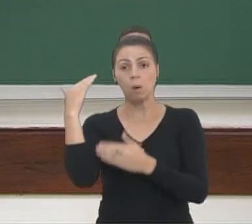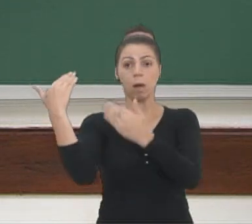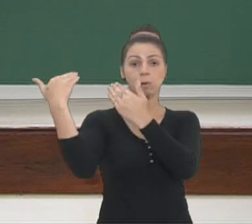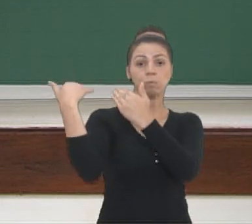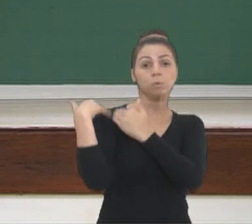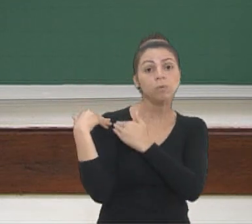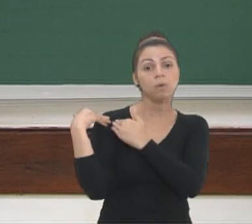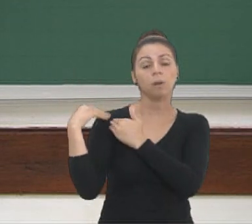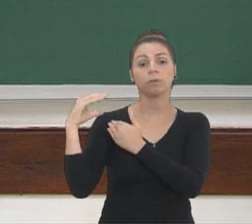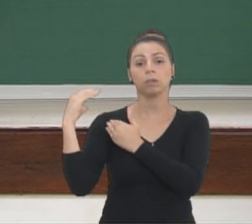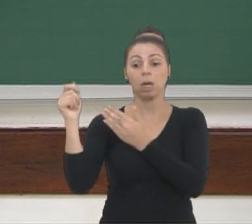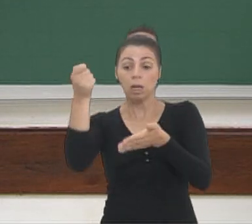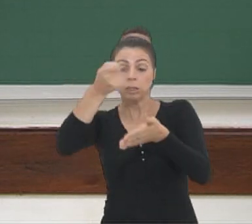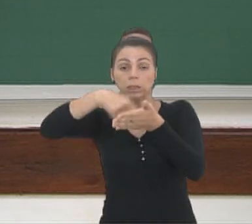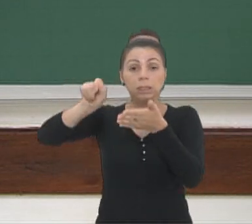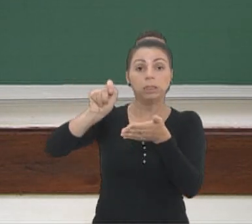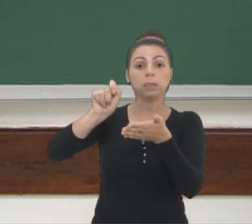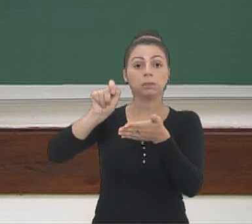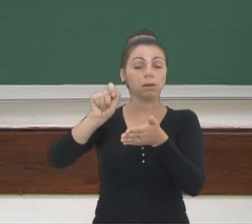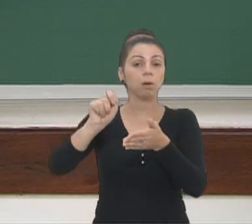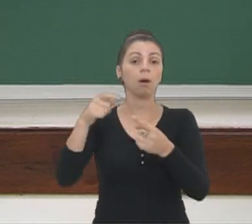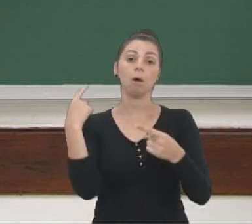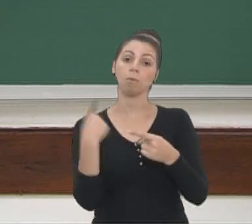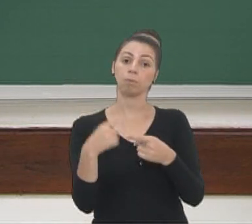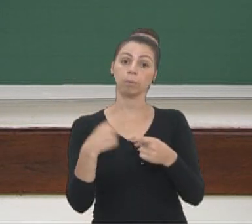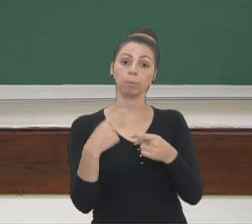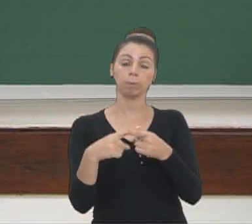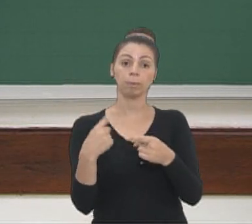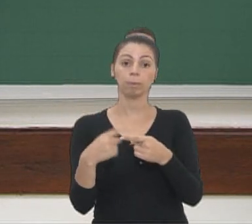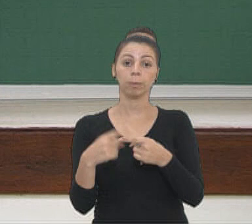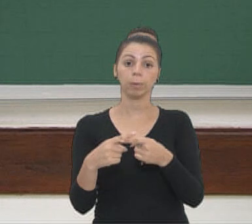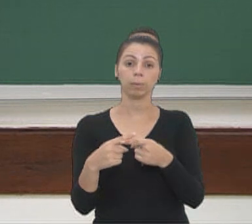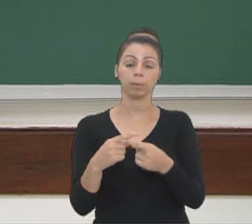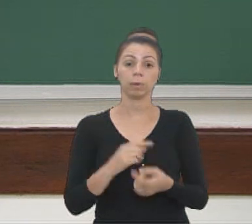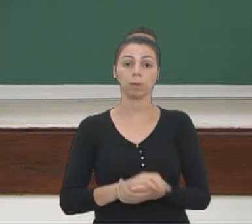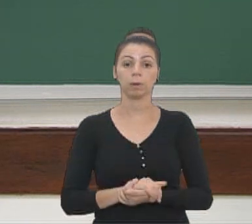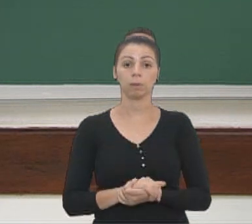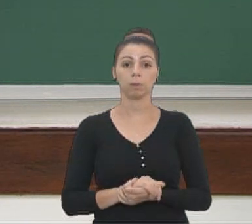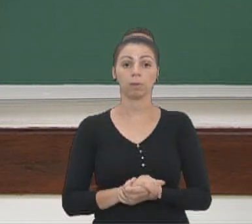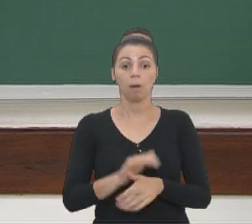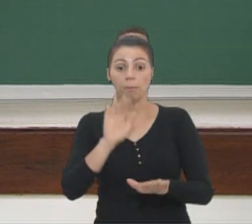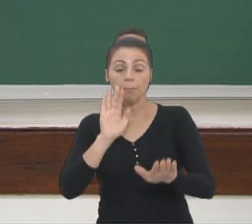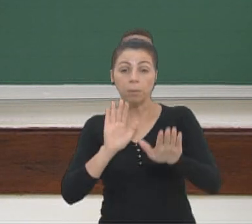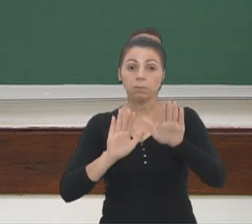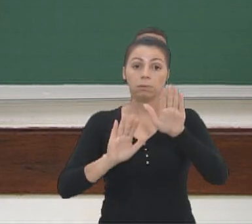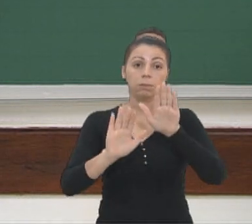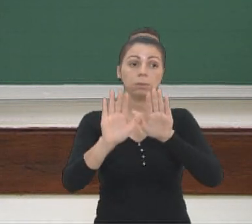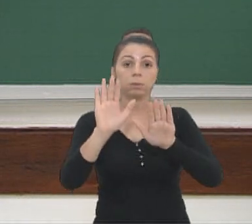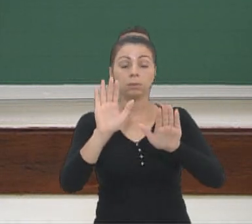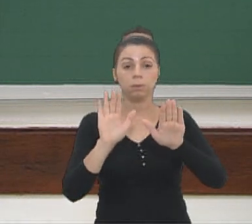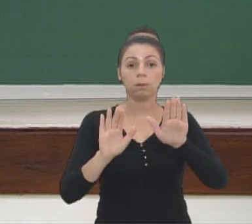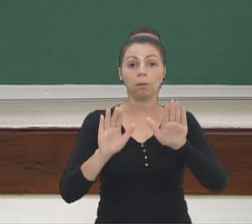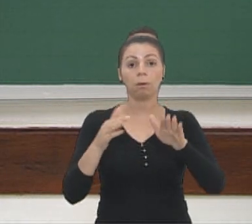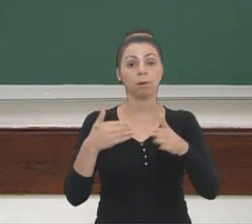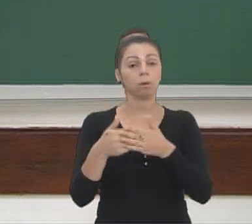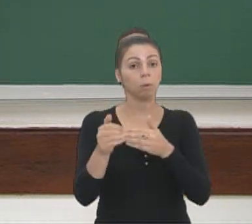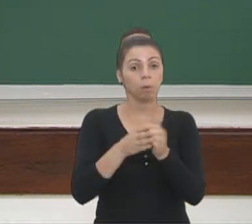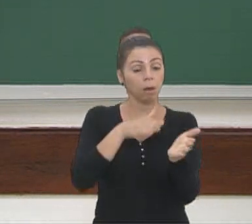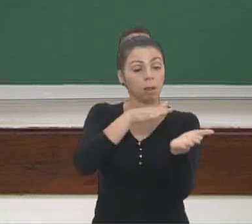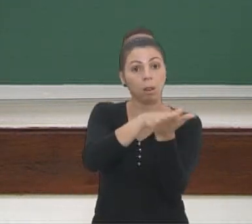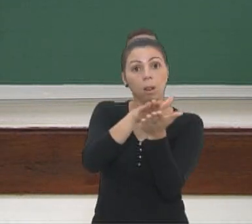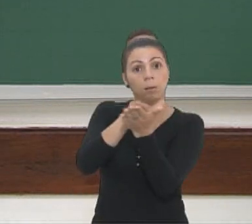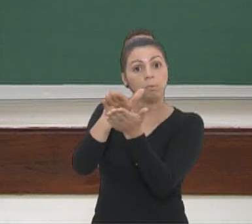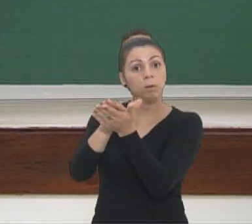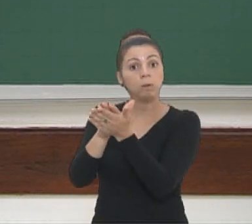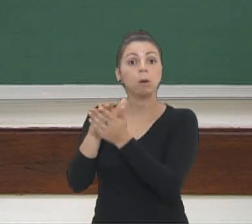que ter autoridade também científica, porque senão a gente corre o risco de acabar achando que um conteúdo é científico e